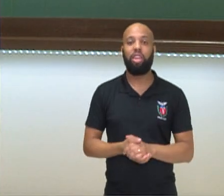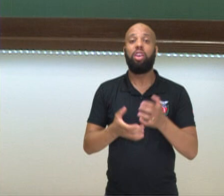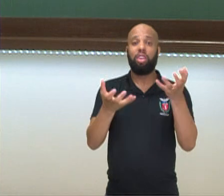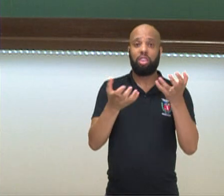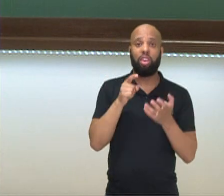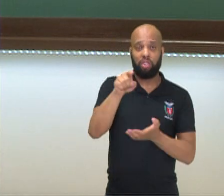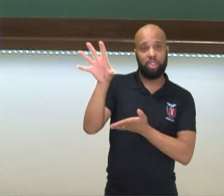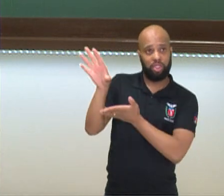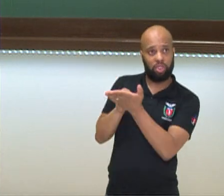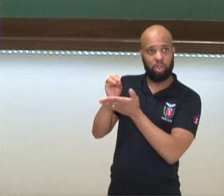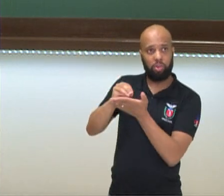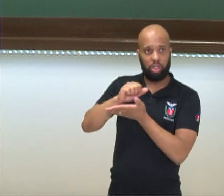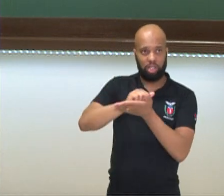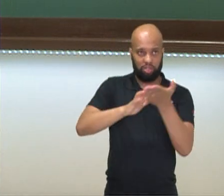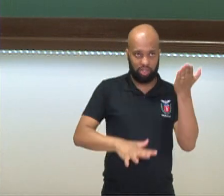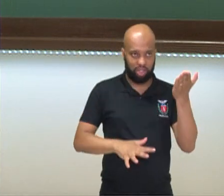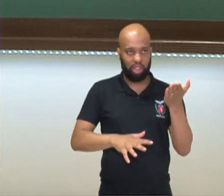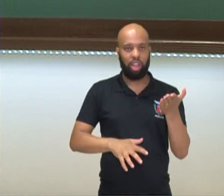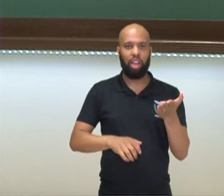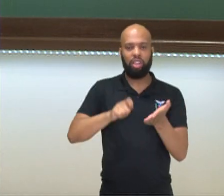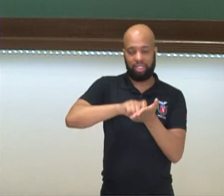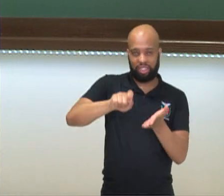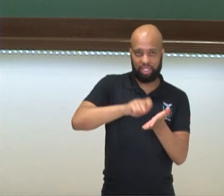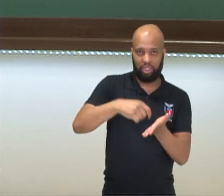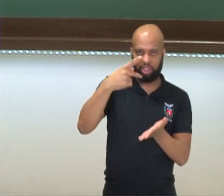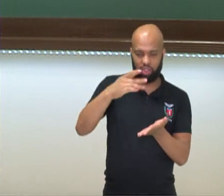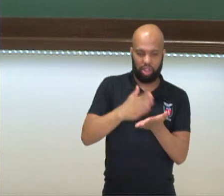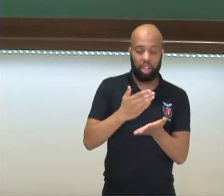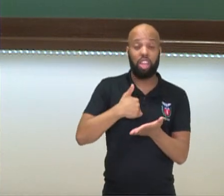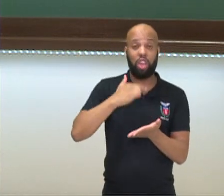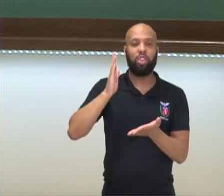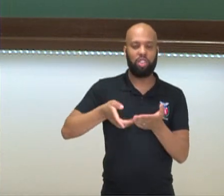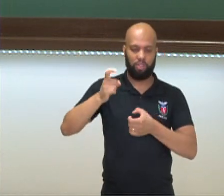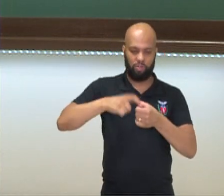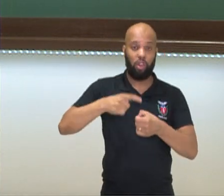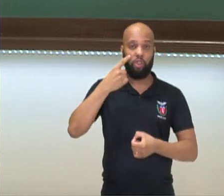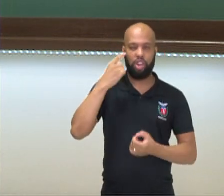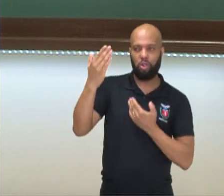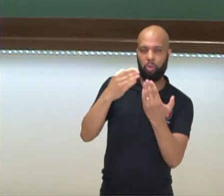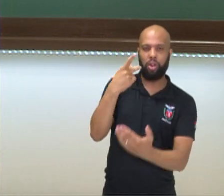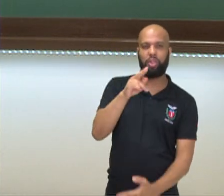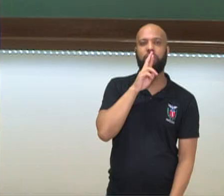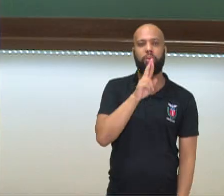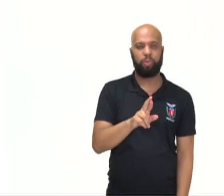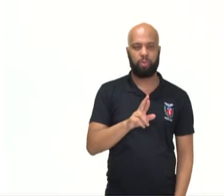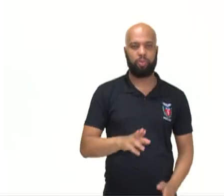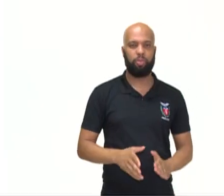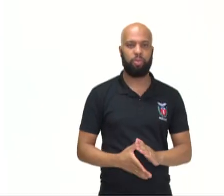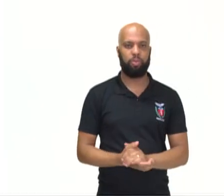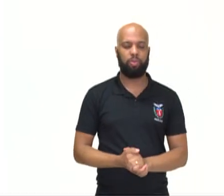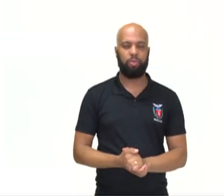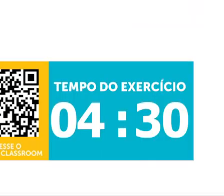que vocês copiem essa atividade no caderno de vocês e a gente já vai ver se está tudo certo.